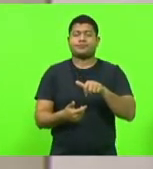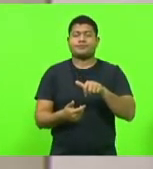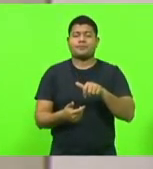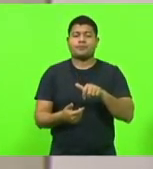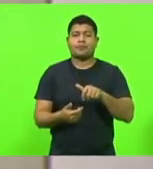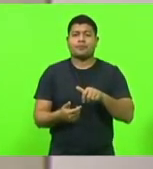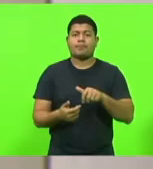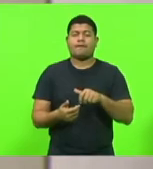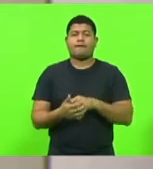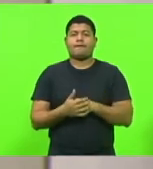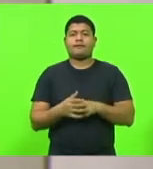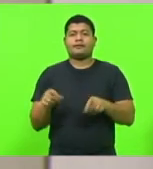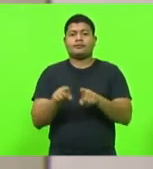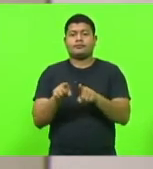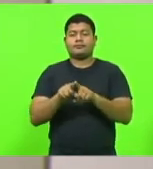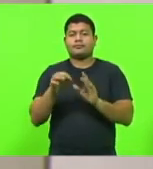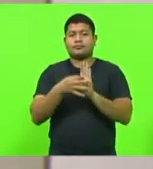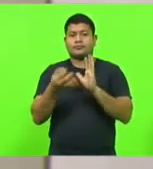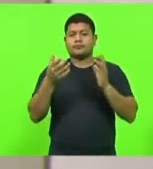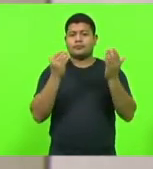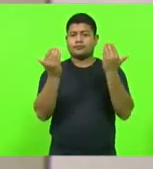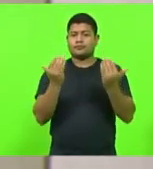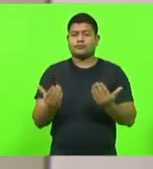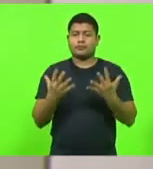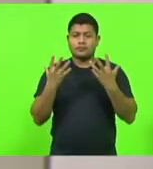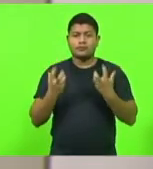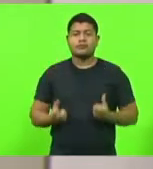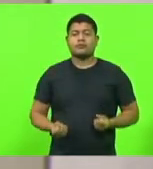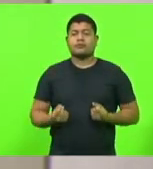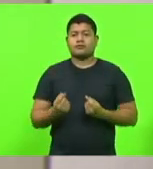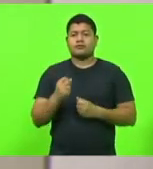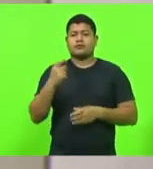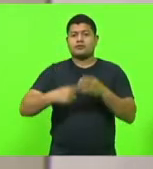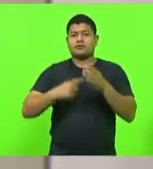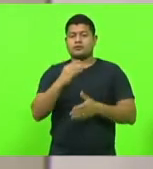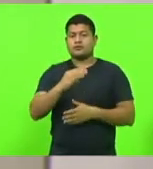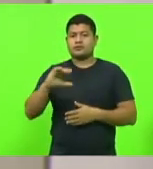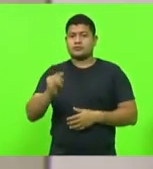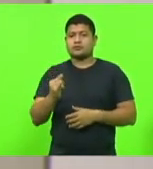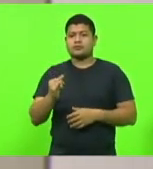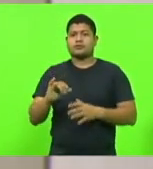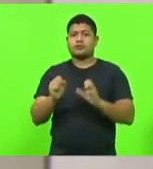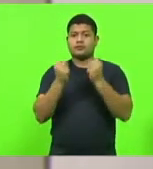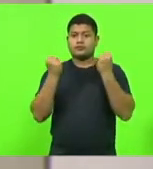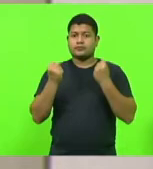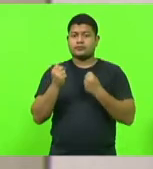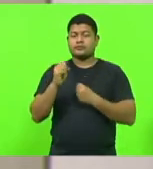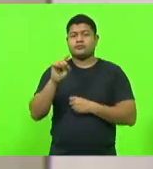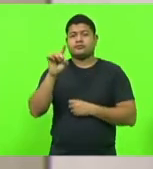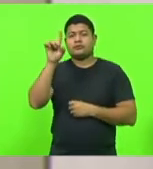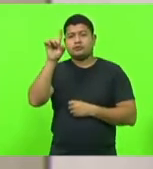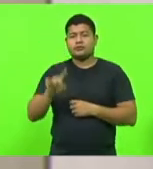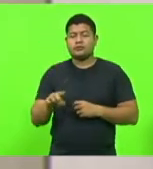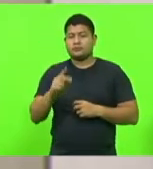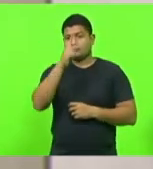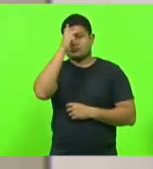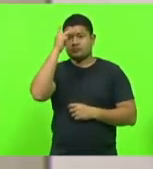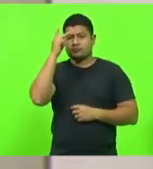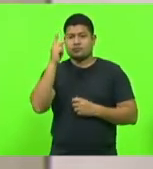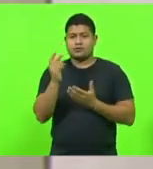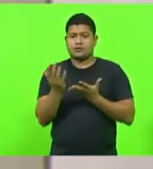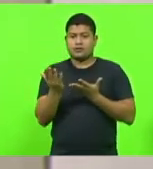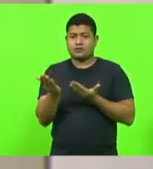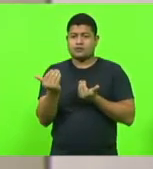E pareceres favoráveis das comissões de Constituição e Justiça e Comissão de Defesa dos Direitos da Criança e do Adolescente. Em